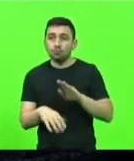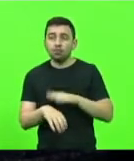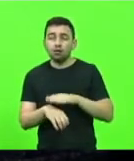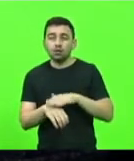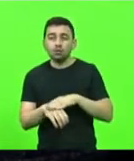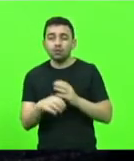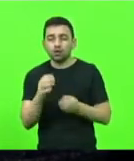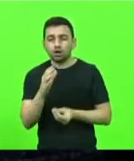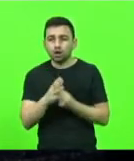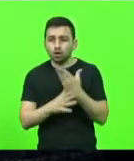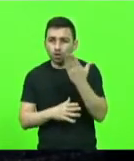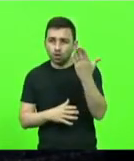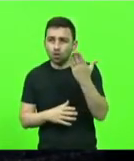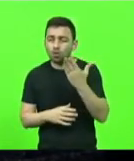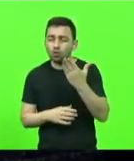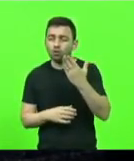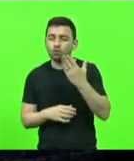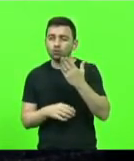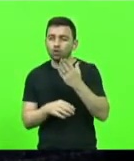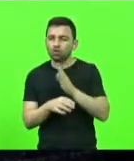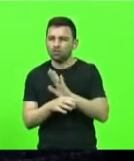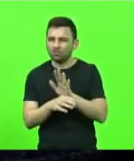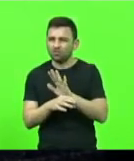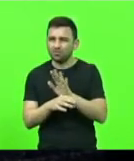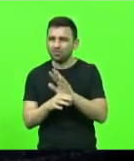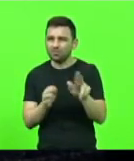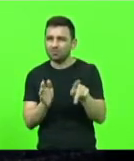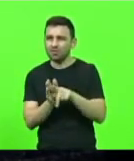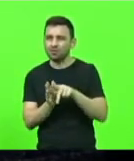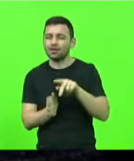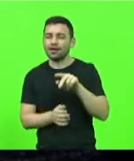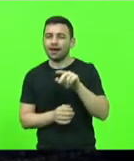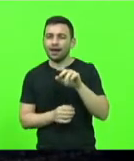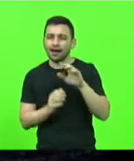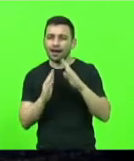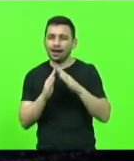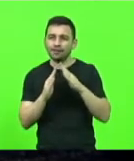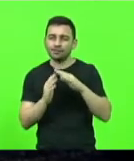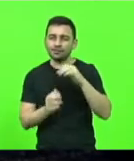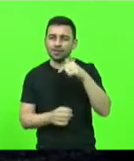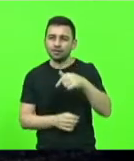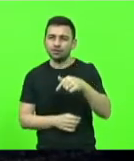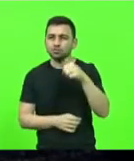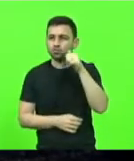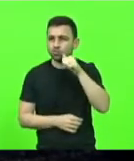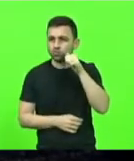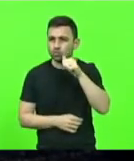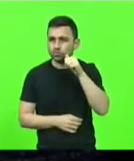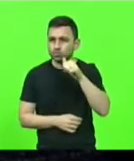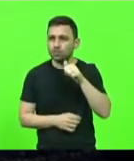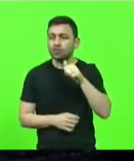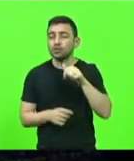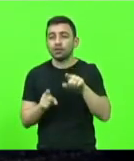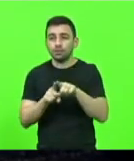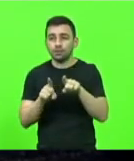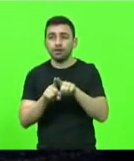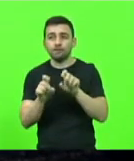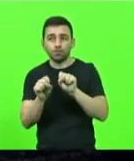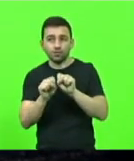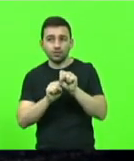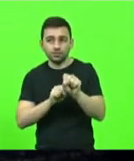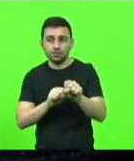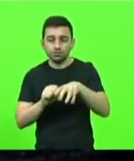com plano de negócios desenvolvido no Sebrae delas a formação gratuita do SEBRAE para